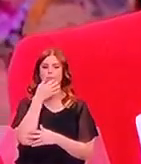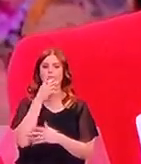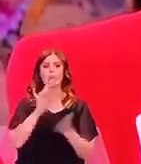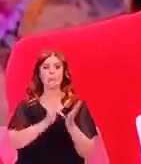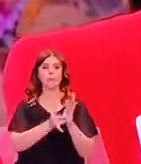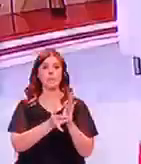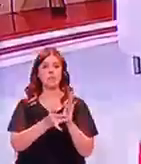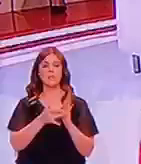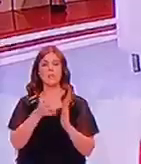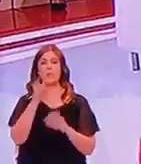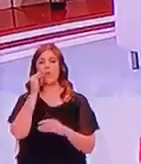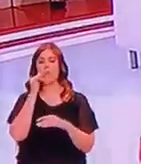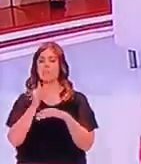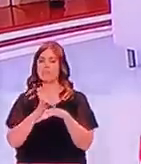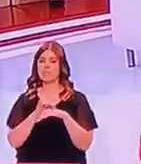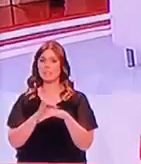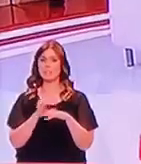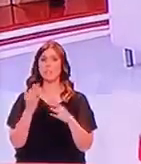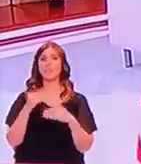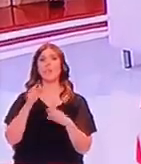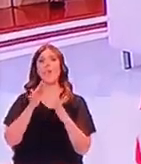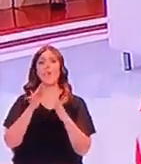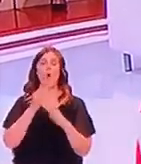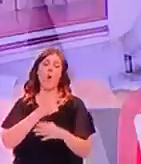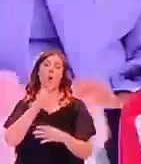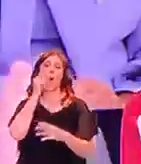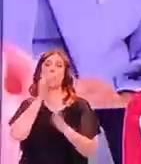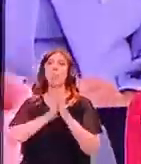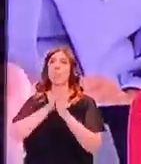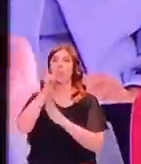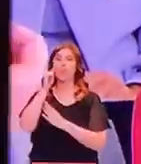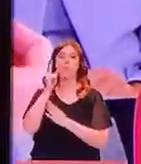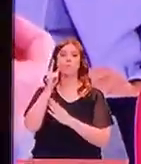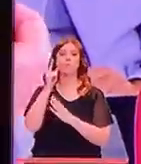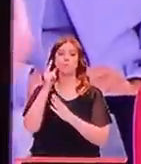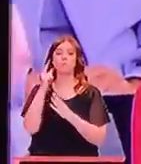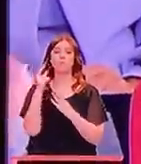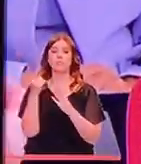sensível, sim, um homem altamente sensível, mas um homem de Deus, um homem que tivesse, que soubesse.